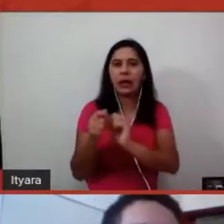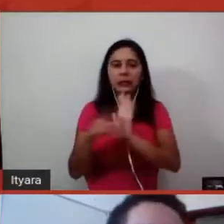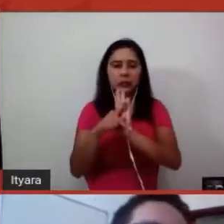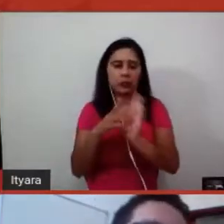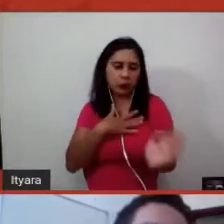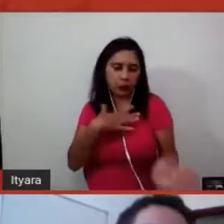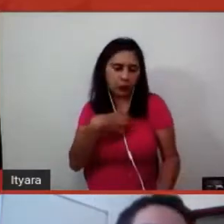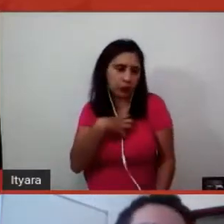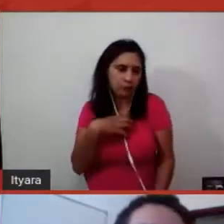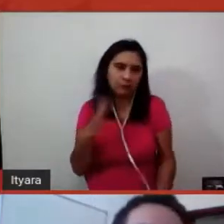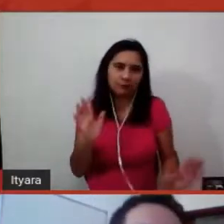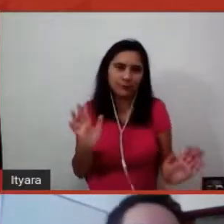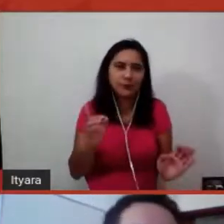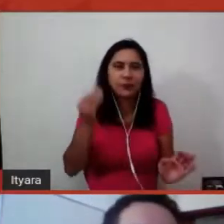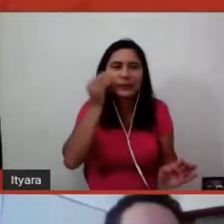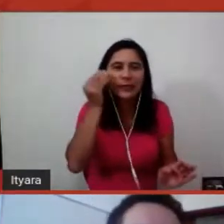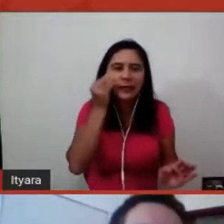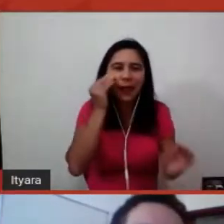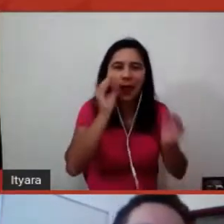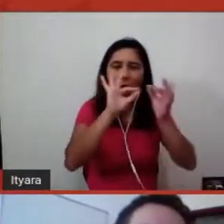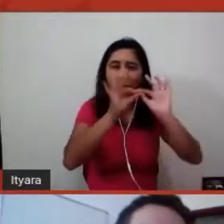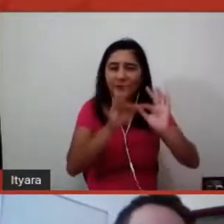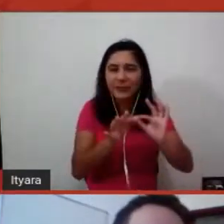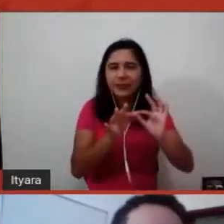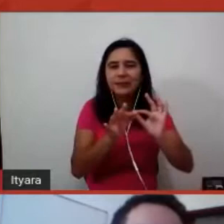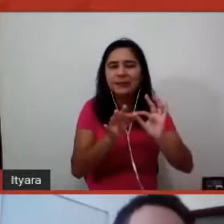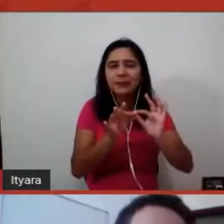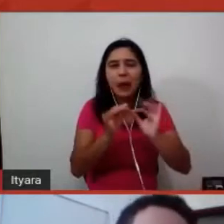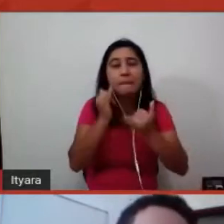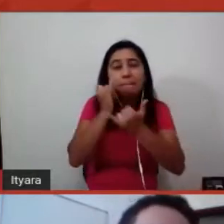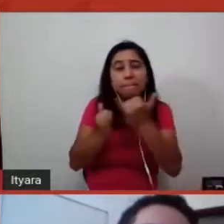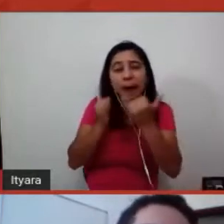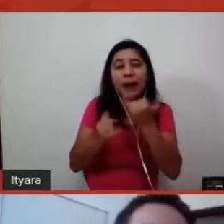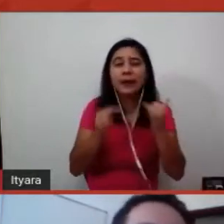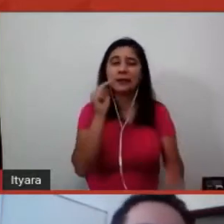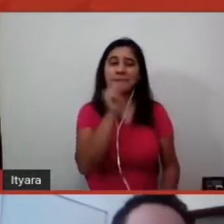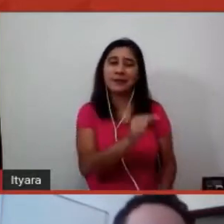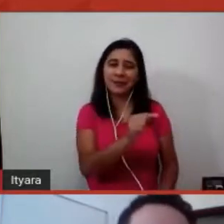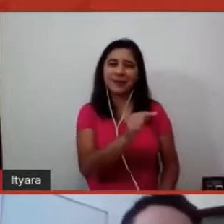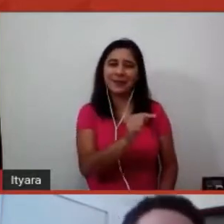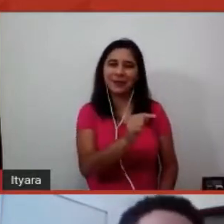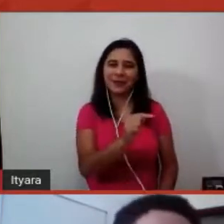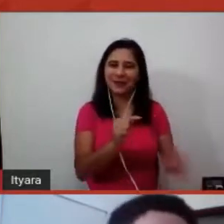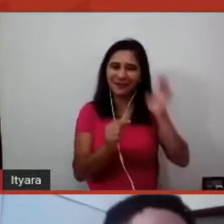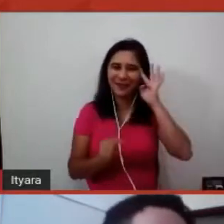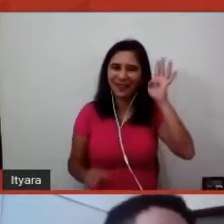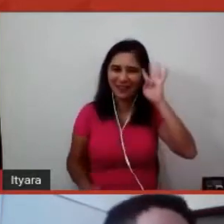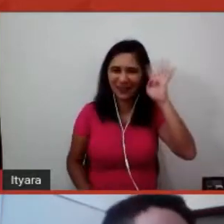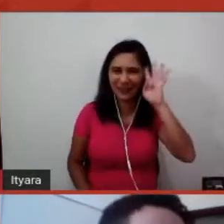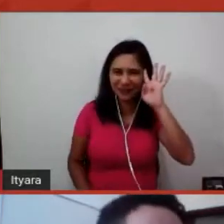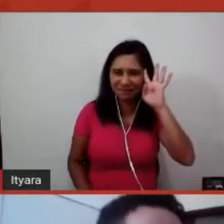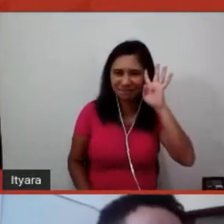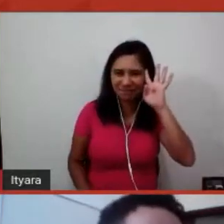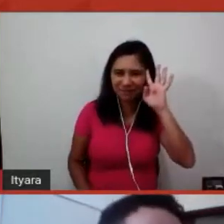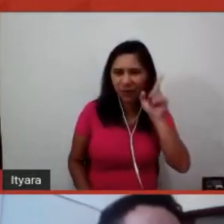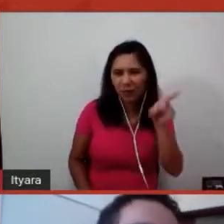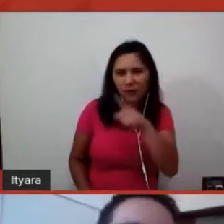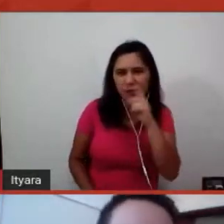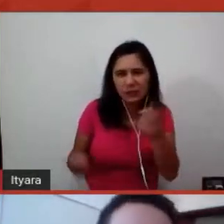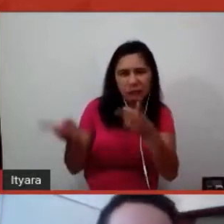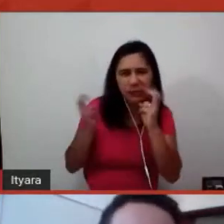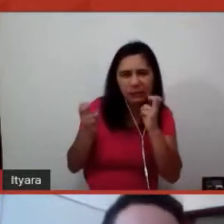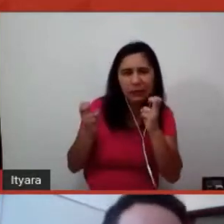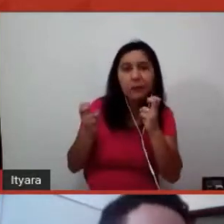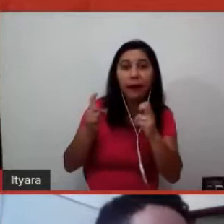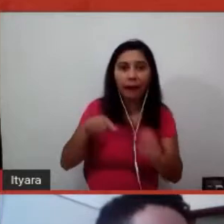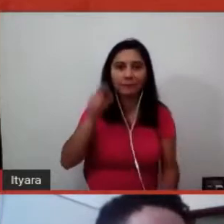tal. Vamos tentar fazer uma oficina, procuramos fazer uma oficina bem parecida com aquilo que ela é em teoria. E aí vocês vão ver que é